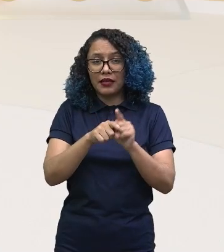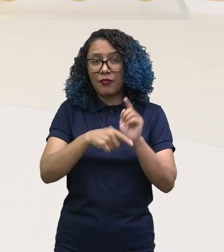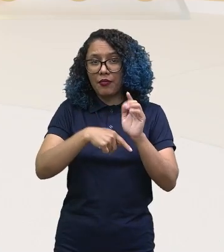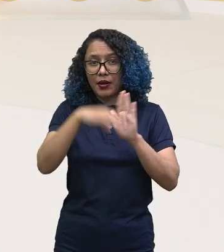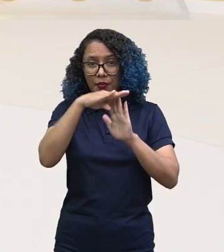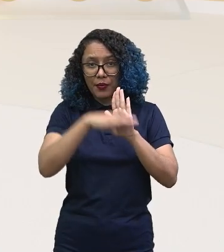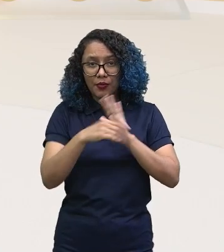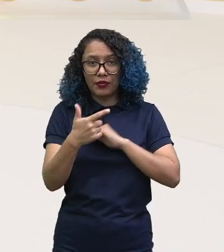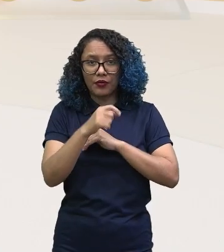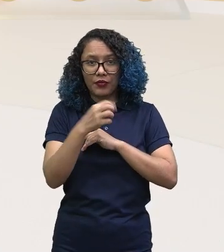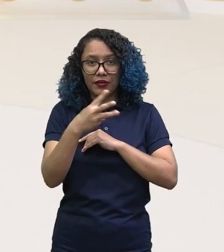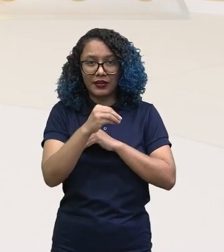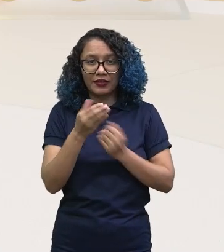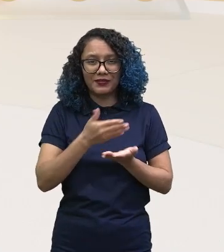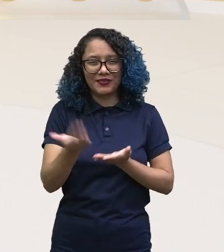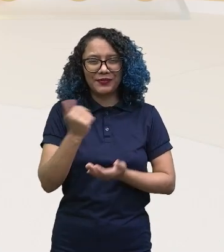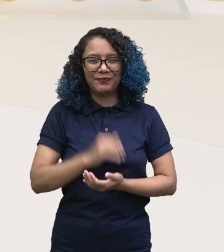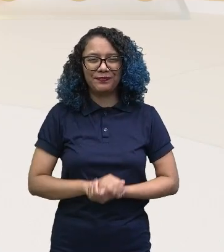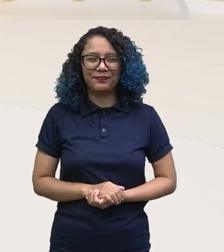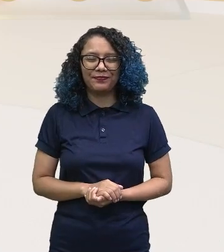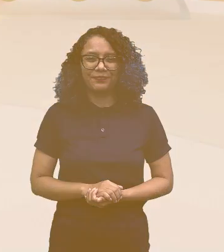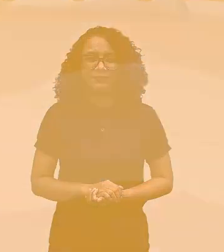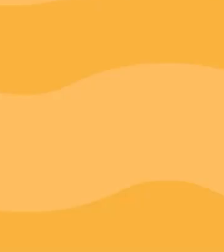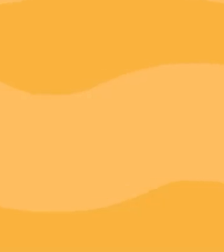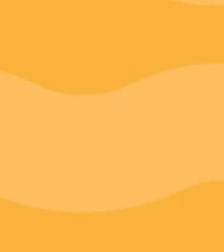Agenda 2030. Então, vamos à aula.